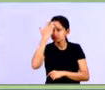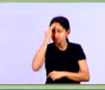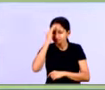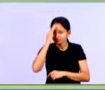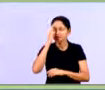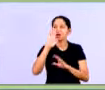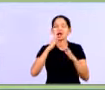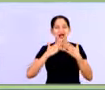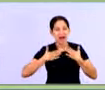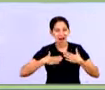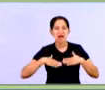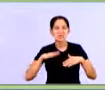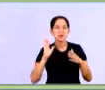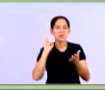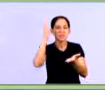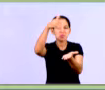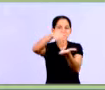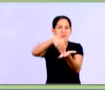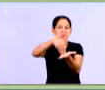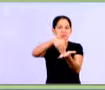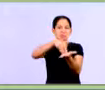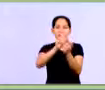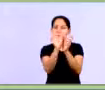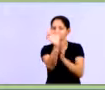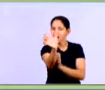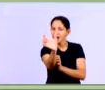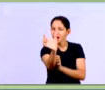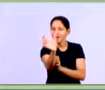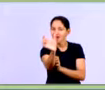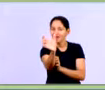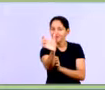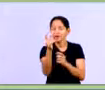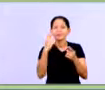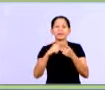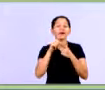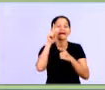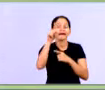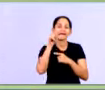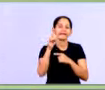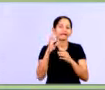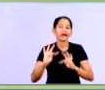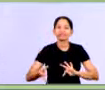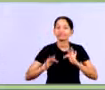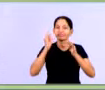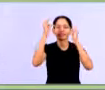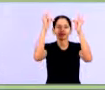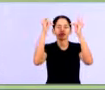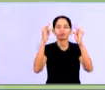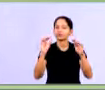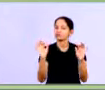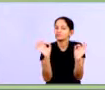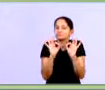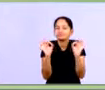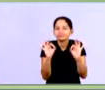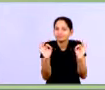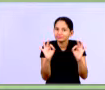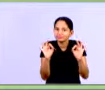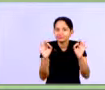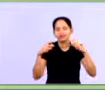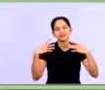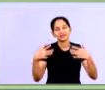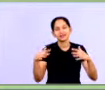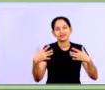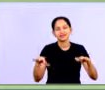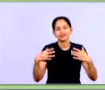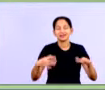ele vai sair, viu? Você me ajuda aí, Denise? É muito tecnológico esse quadro, a gente às vezes A fica gente está um pouco acostumado com aquele outro, né, Denise? mais simples,